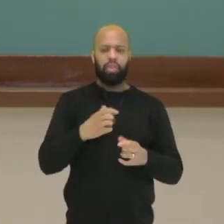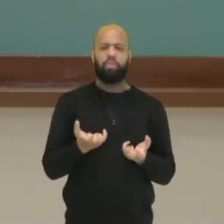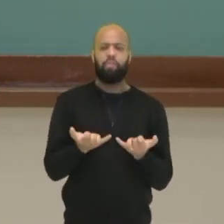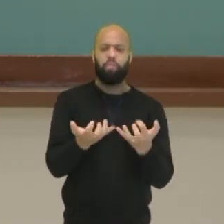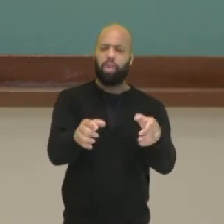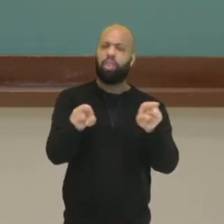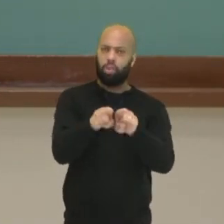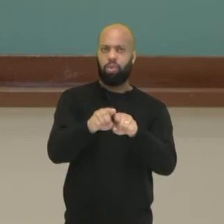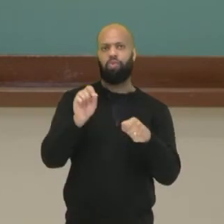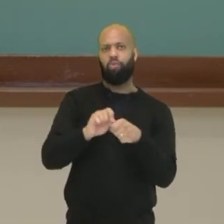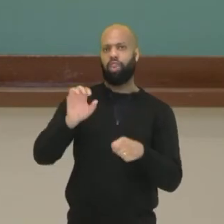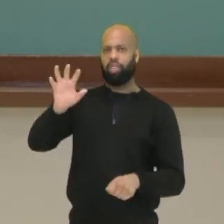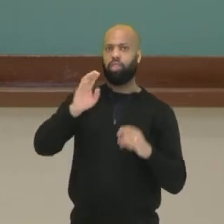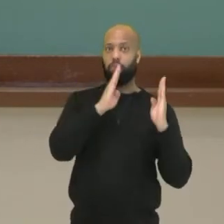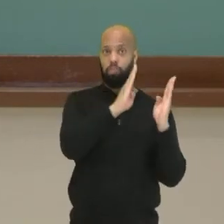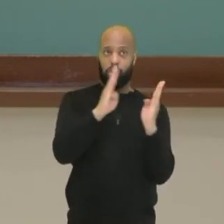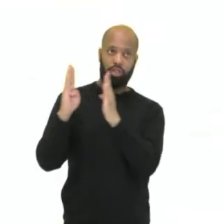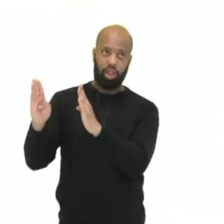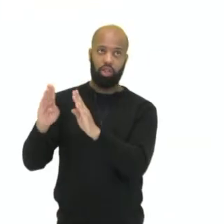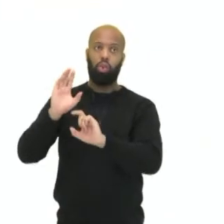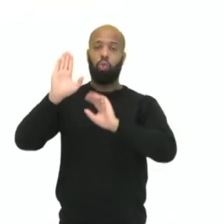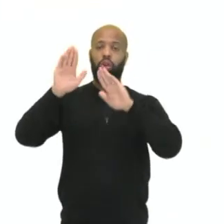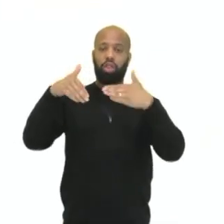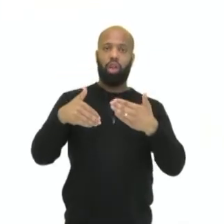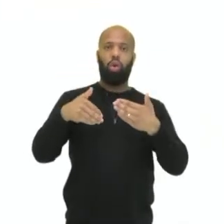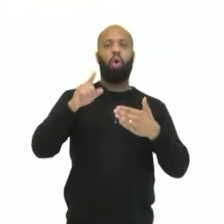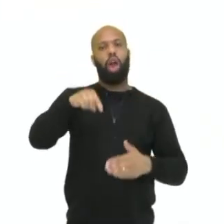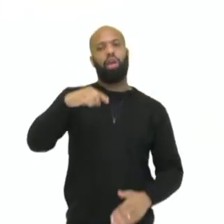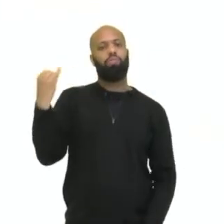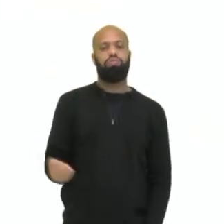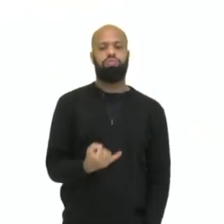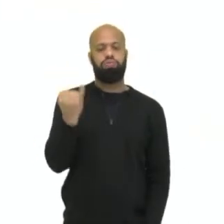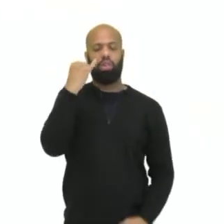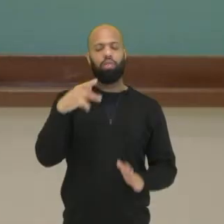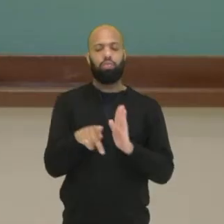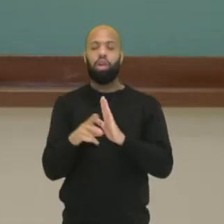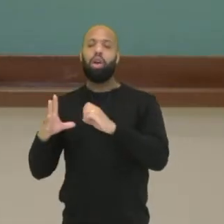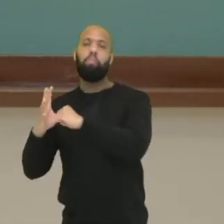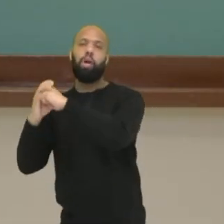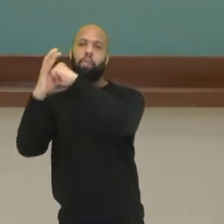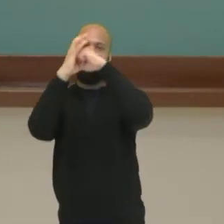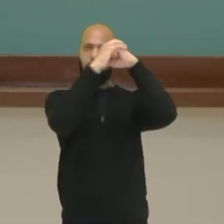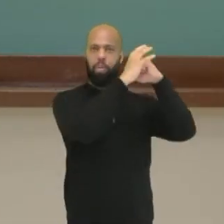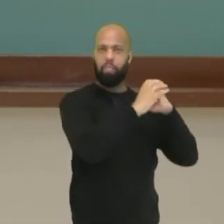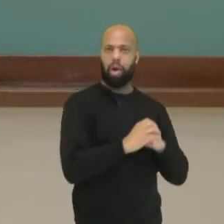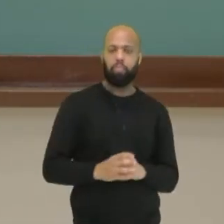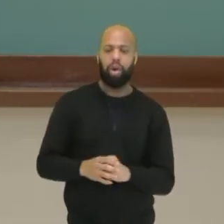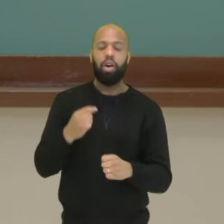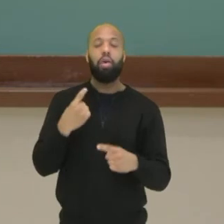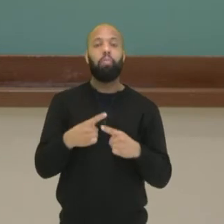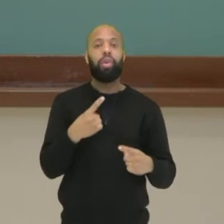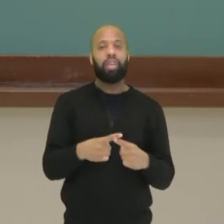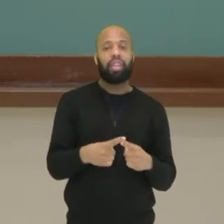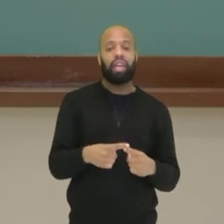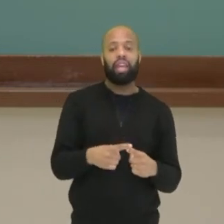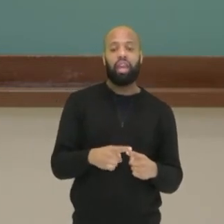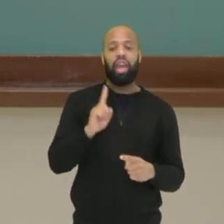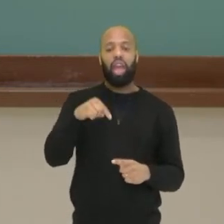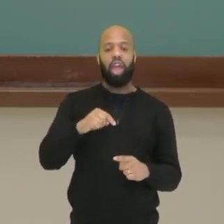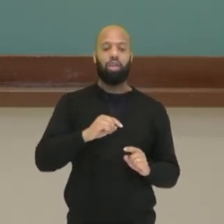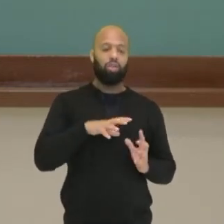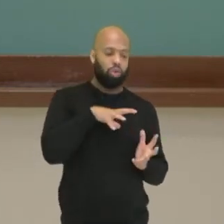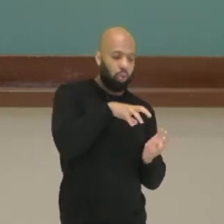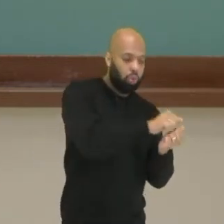né? Passam aos consumidores nas teias alimentares. Então, a importância de passar esse carbono para os seres, consumidores primários, os primários